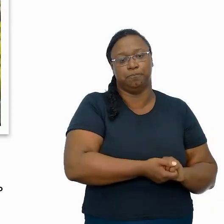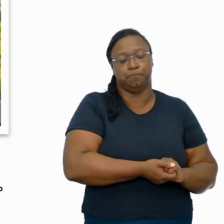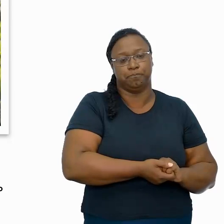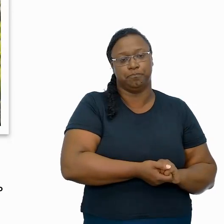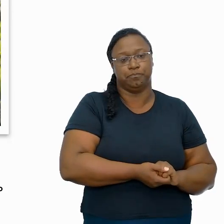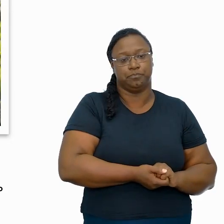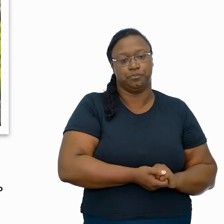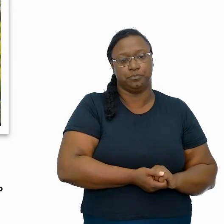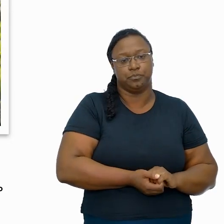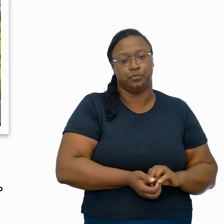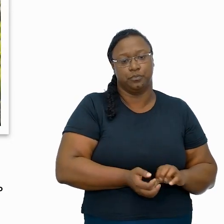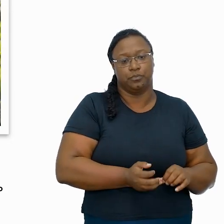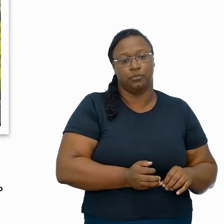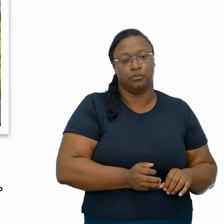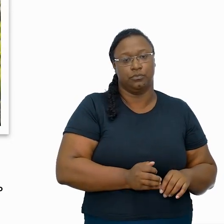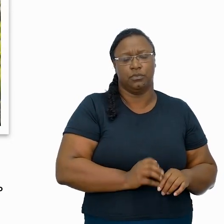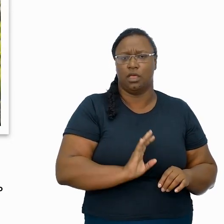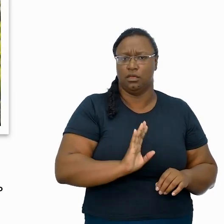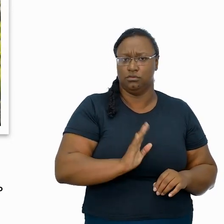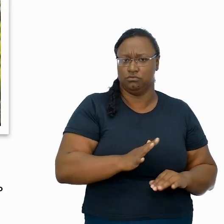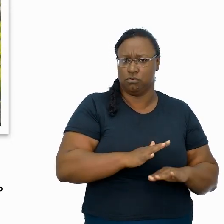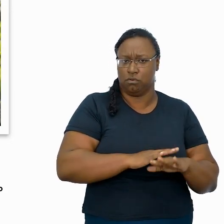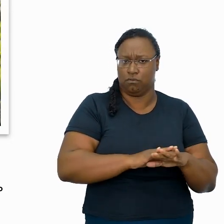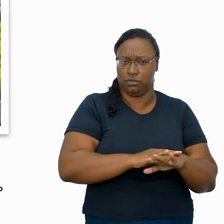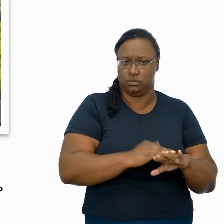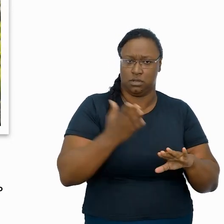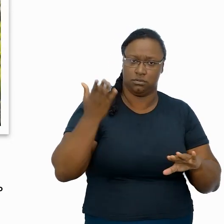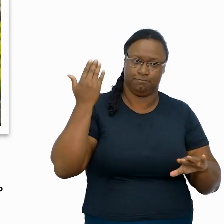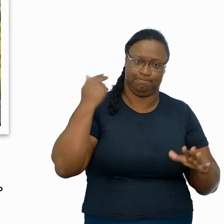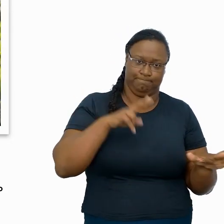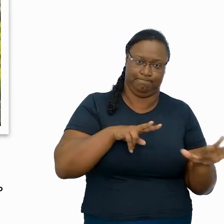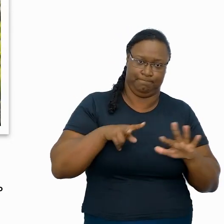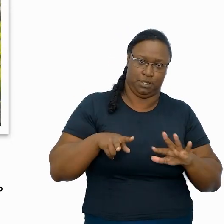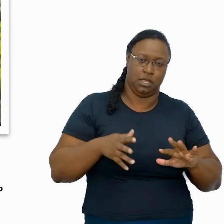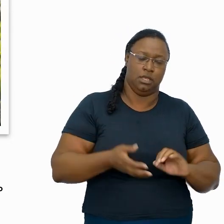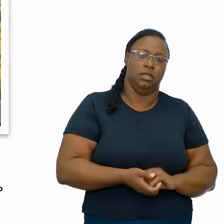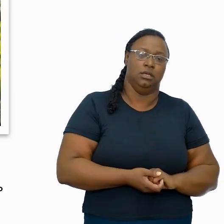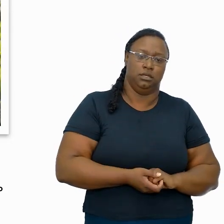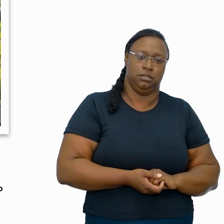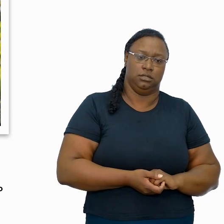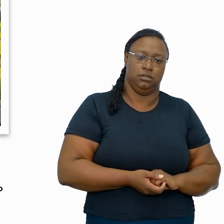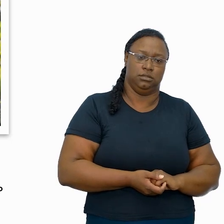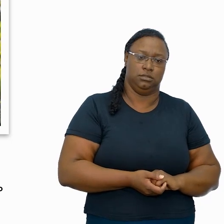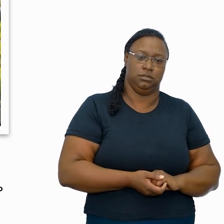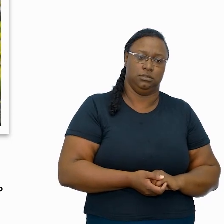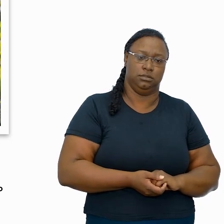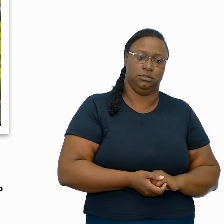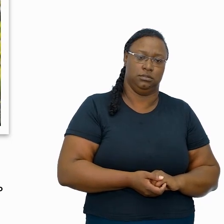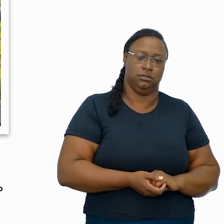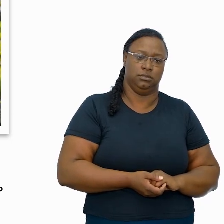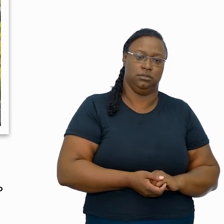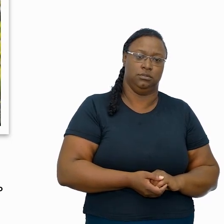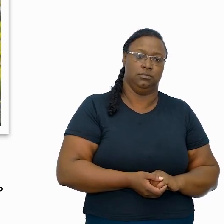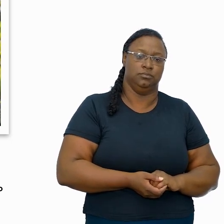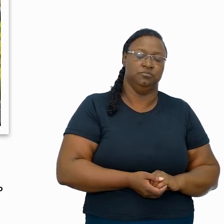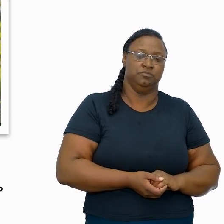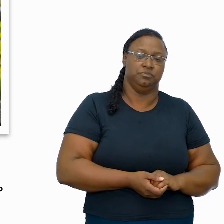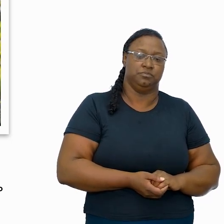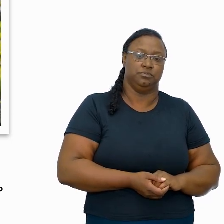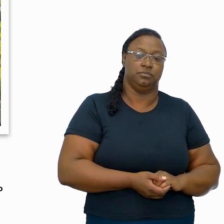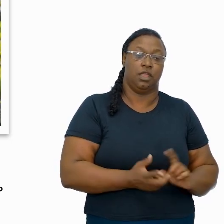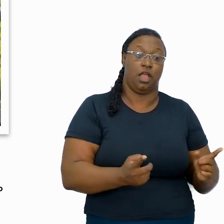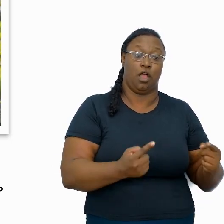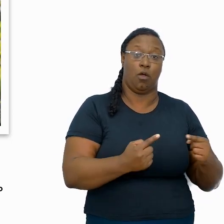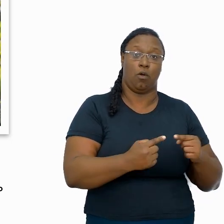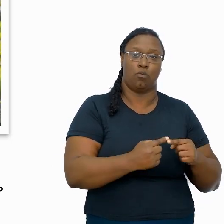Como já foi conversado, né, na formação passada, esse eixo formativo, ou seja, né, o eixo que interconecta todas